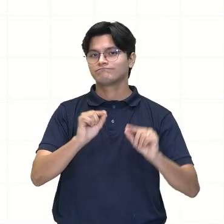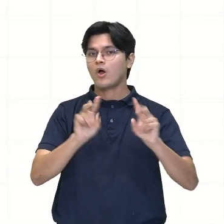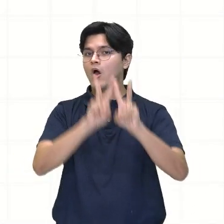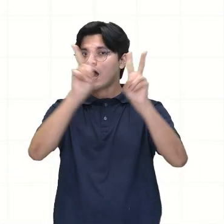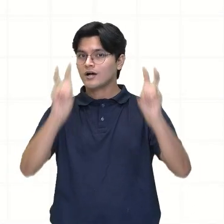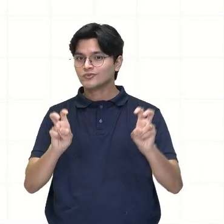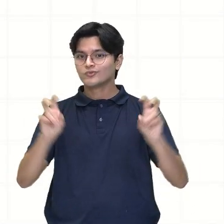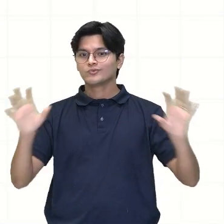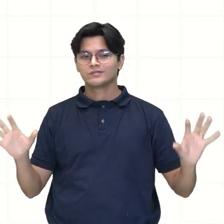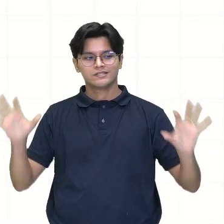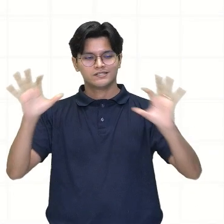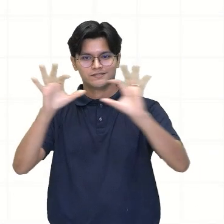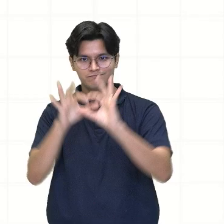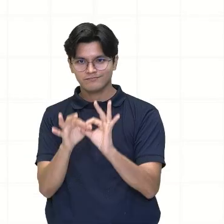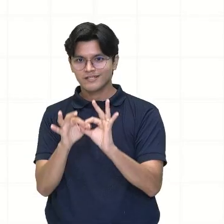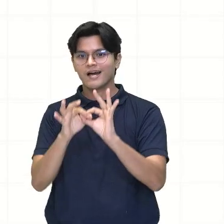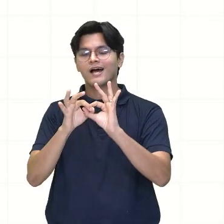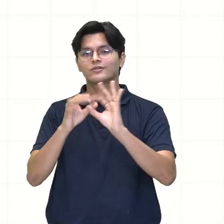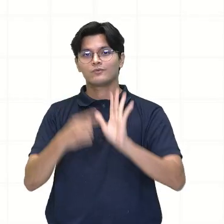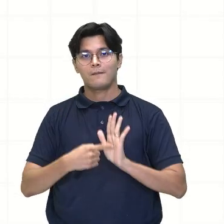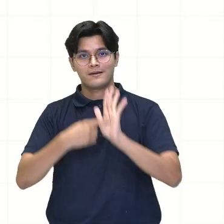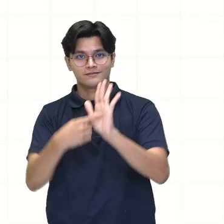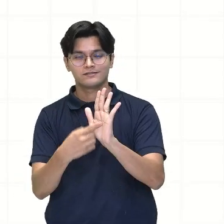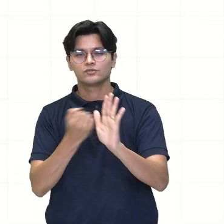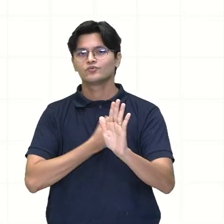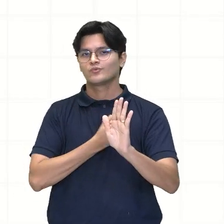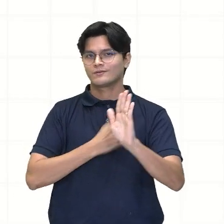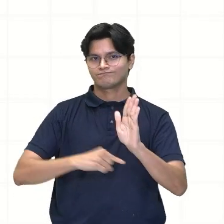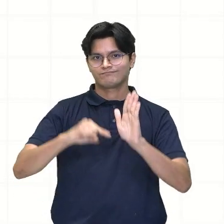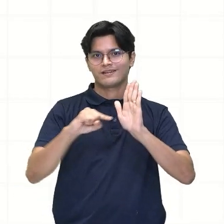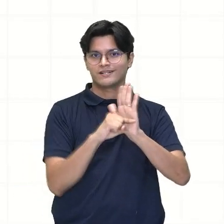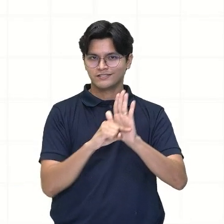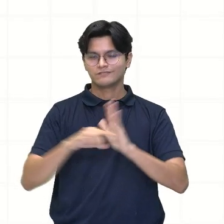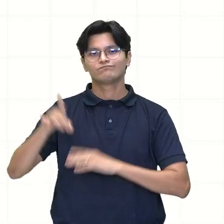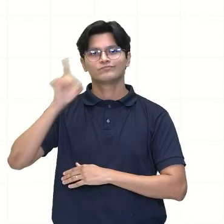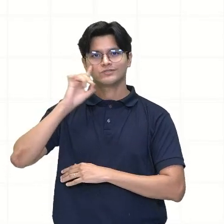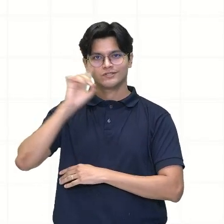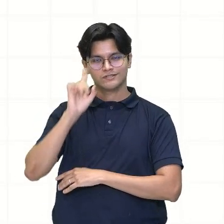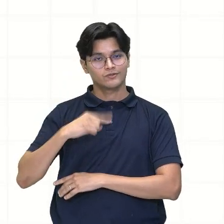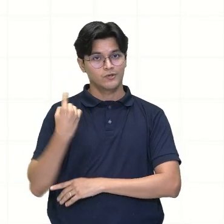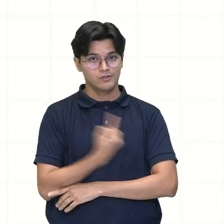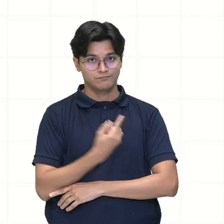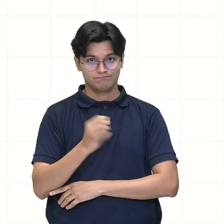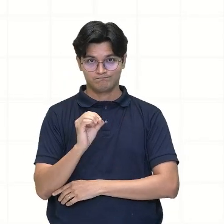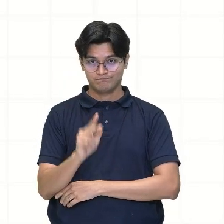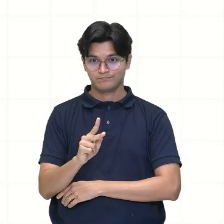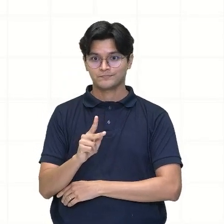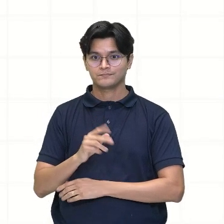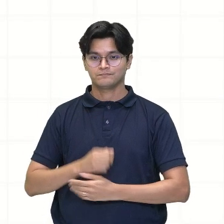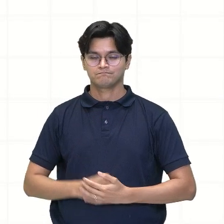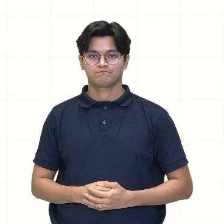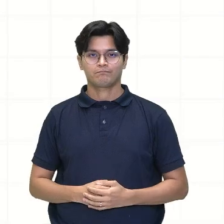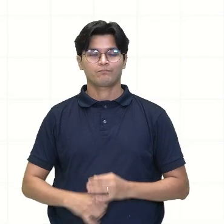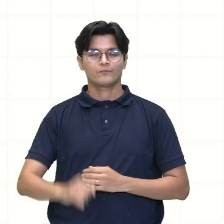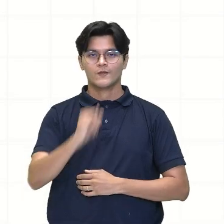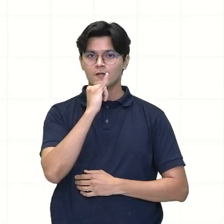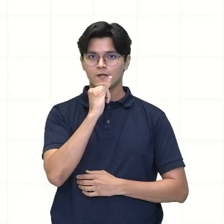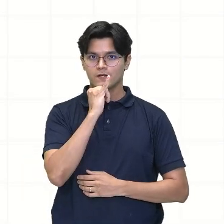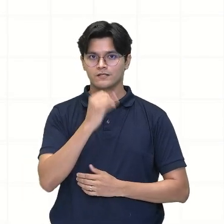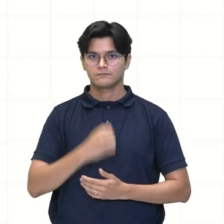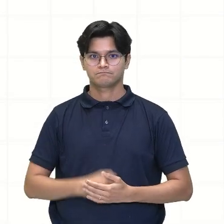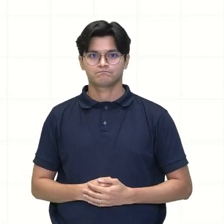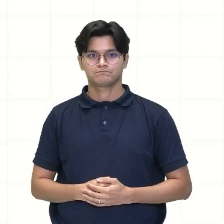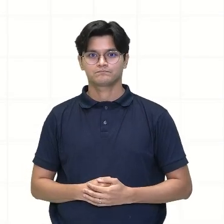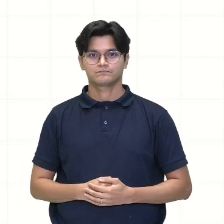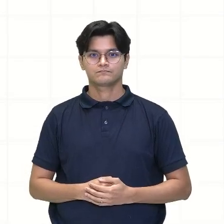onde aparecem mais números negativos no nosso dia a dia. Vamos lá. Nas demais